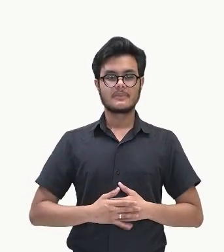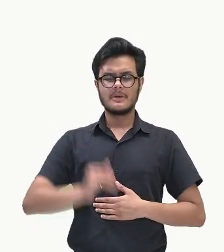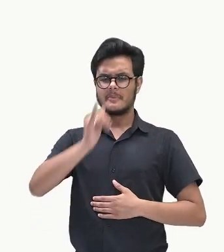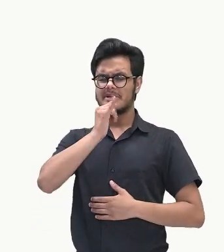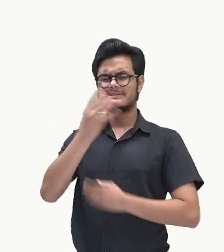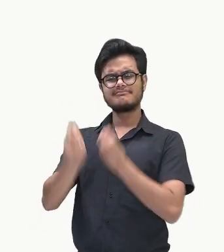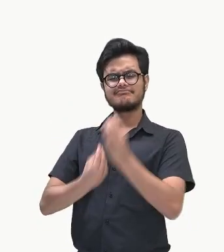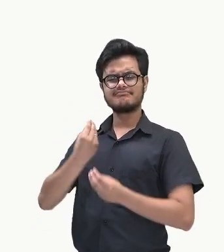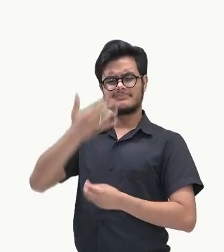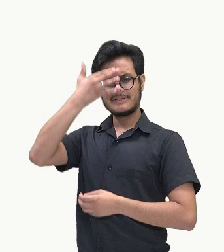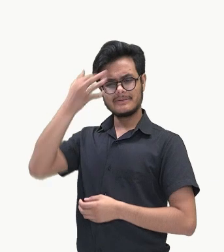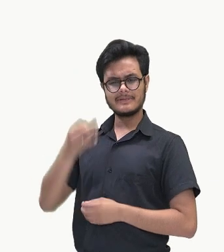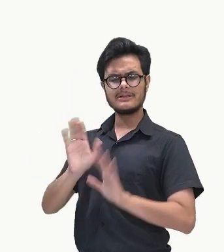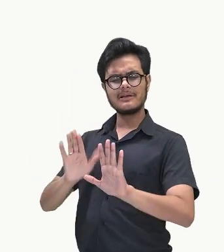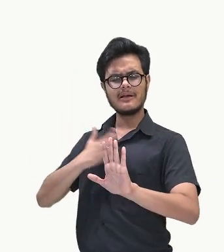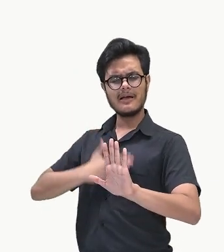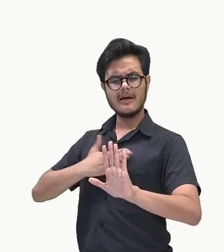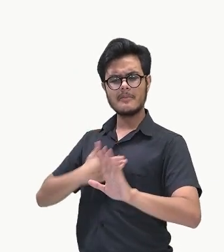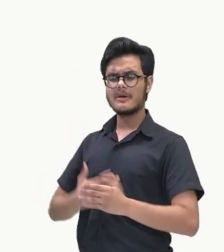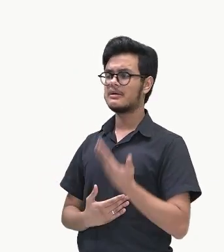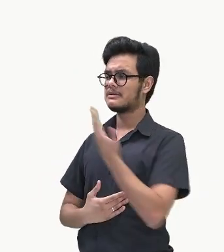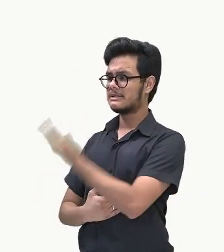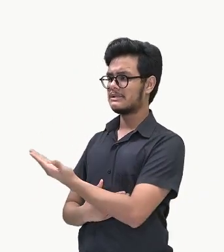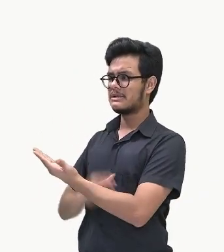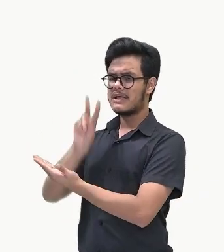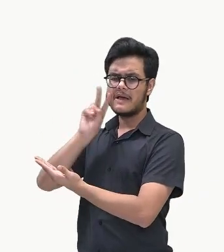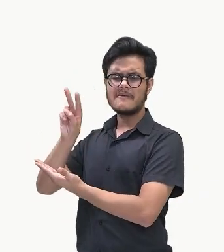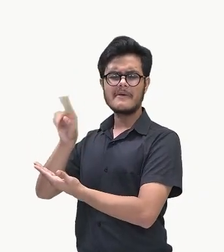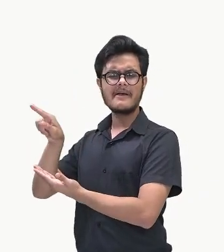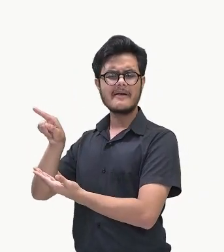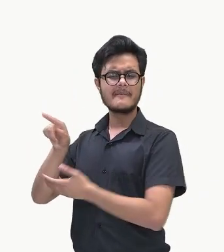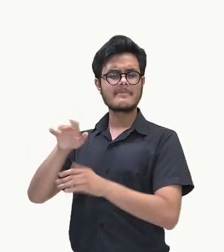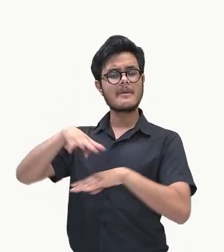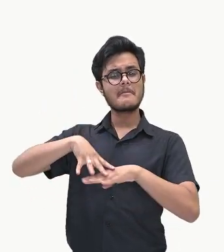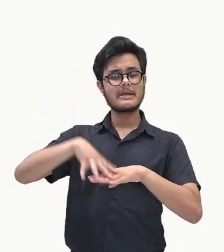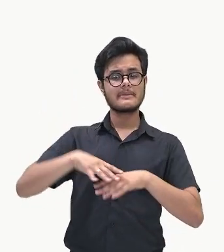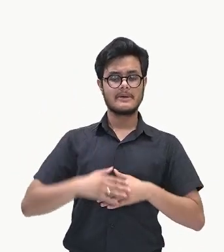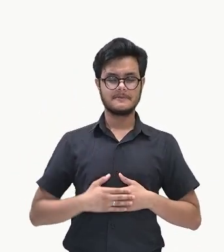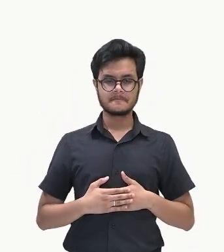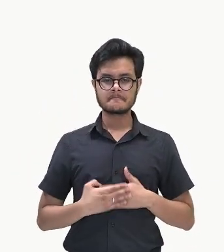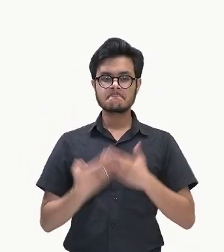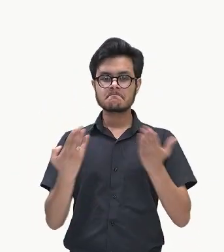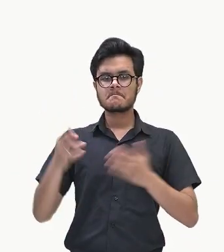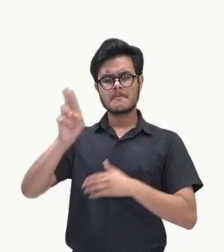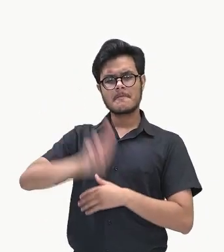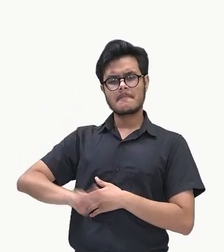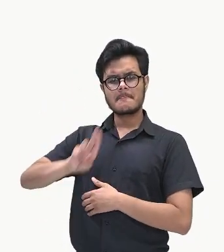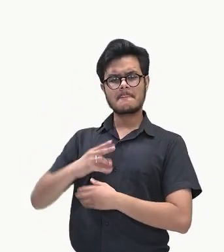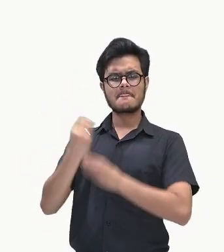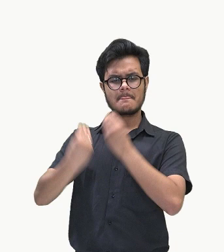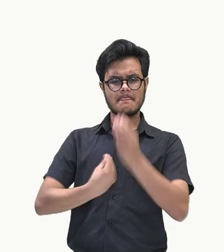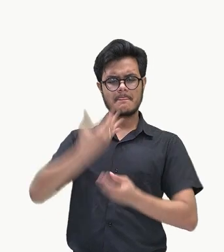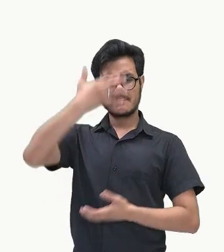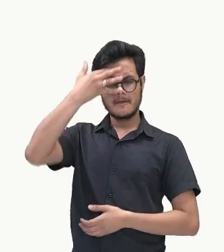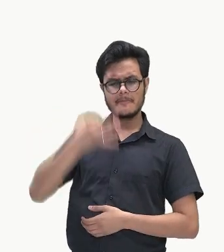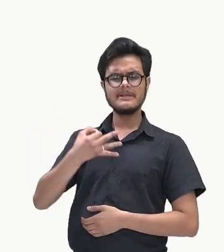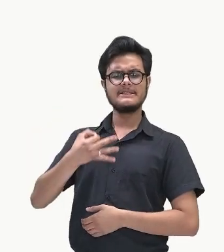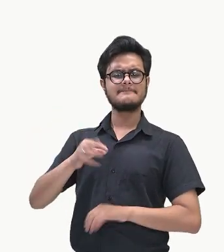assim, professor? Vamos lá, matematicamente. Vamos entender aí o que a gente